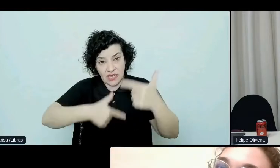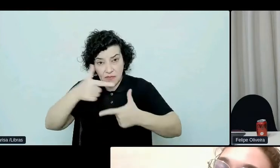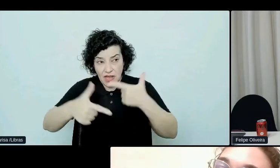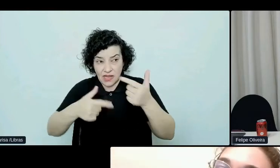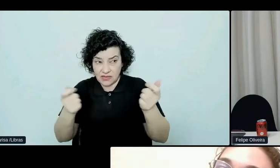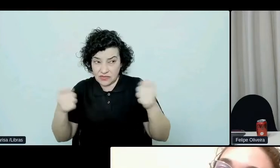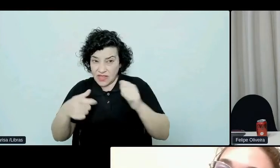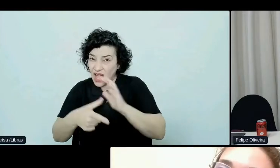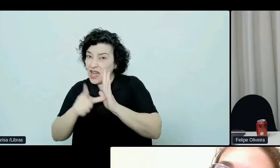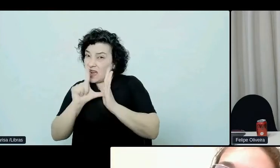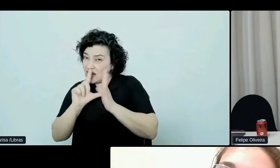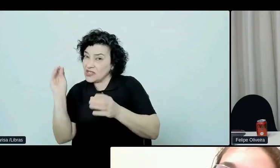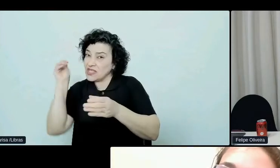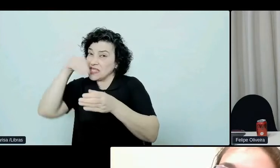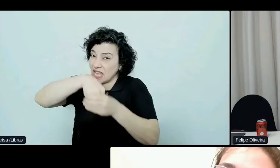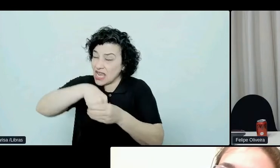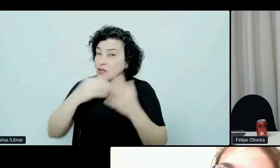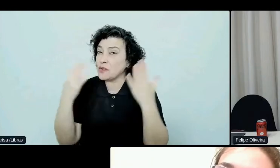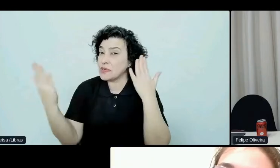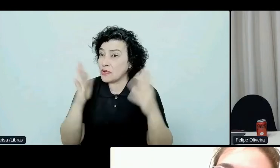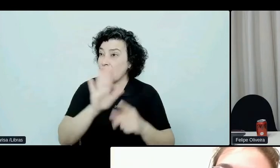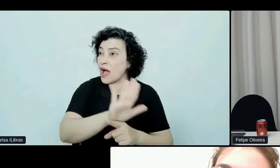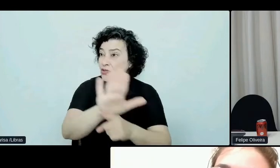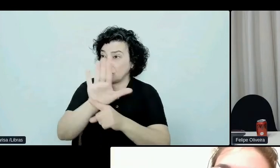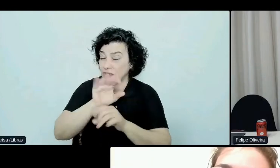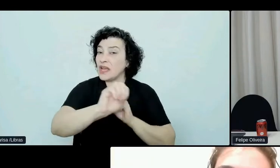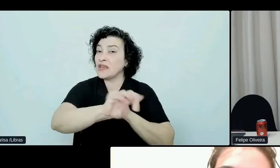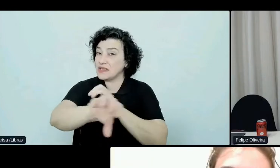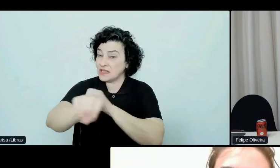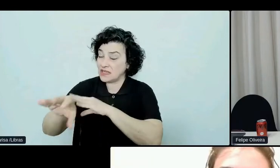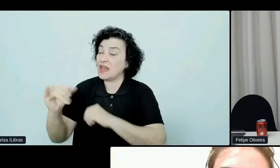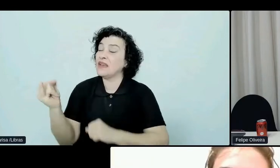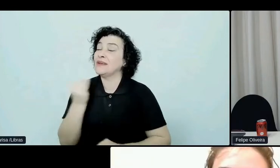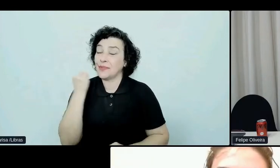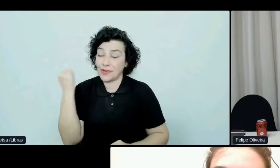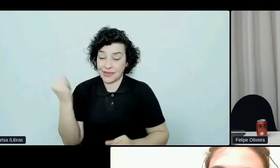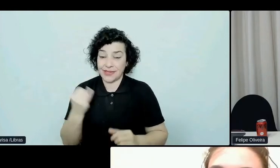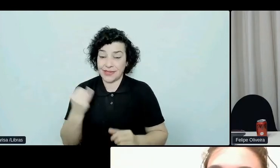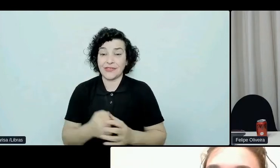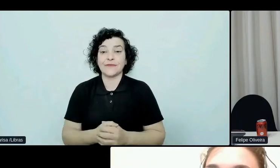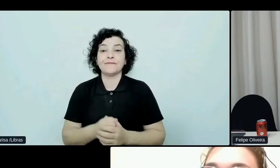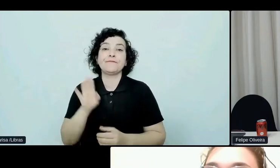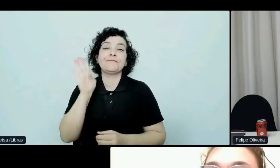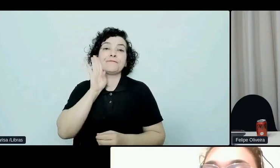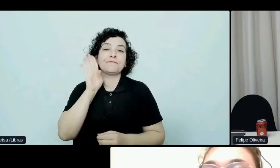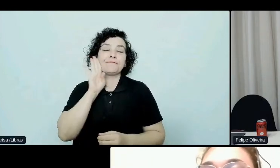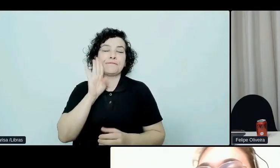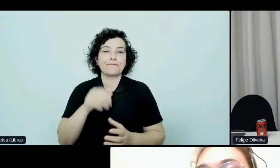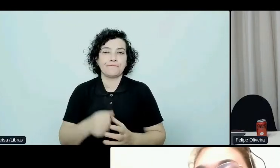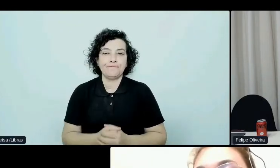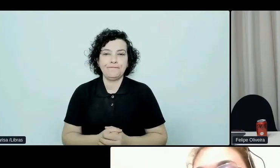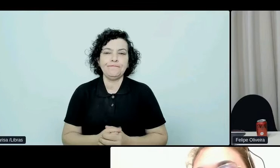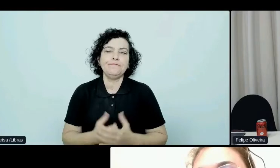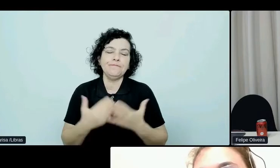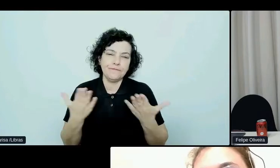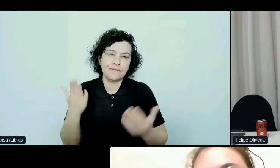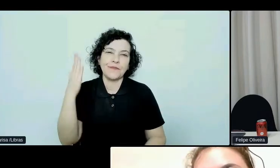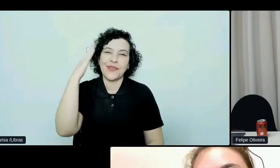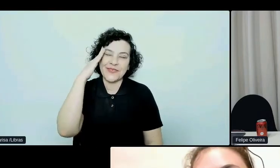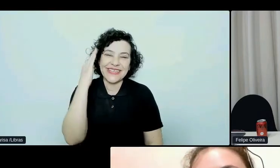ensino médio, seja na faculdade, seja na pós, ou até mesmo na empresa, que demonstre algum nível de neurodiversidade,